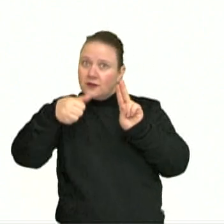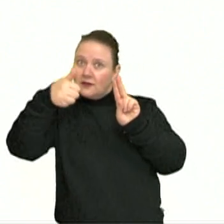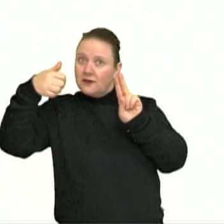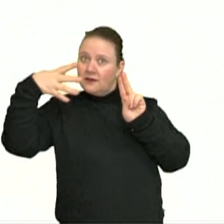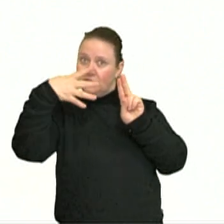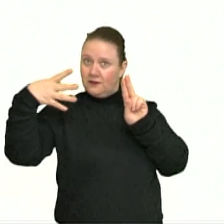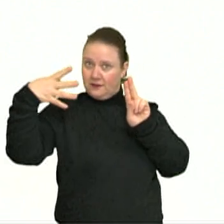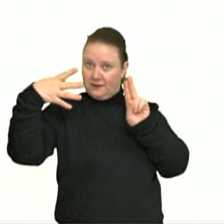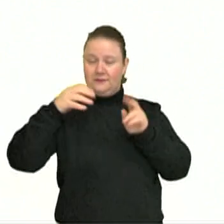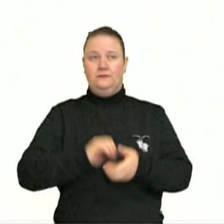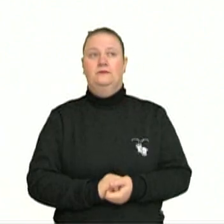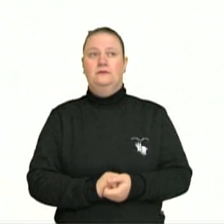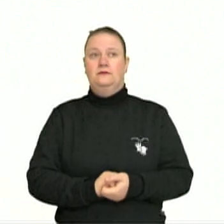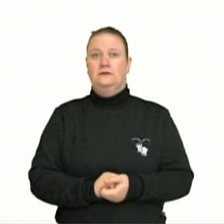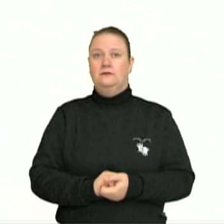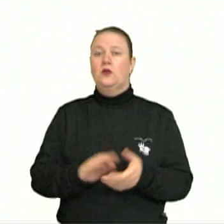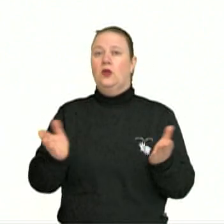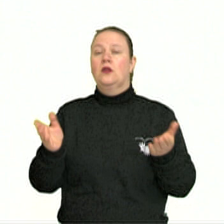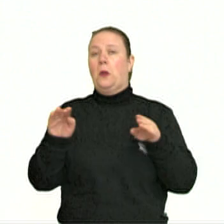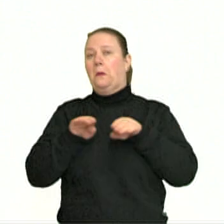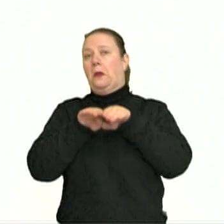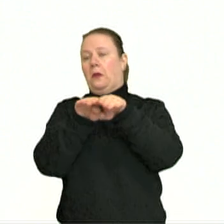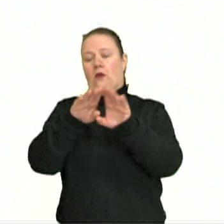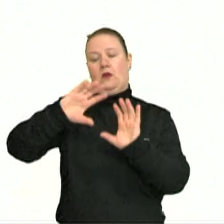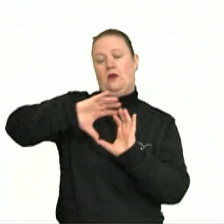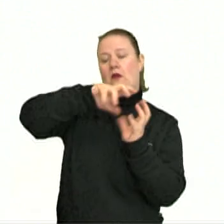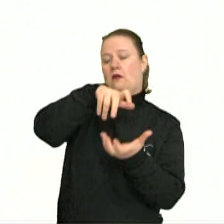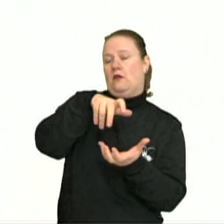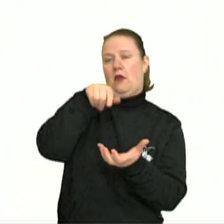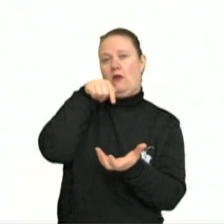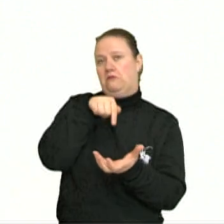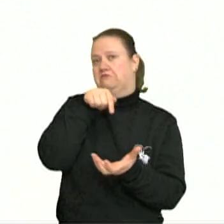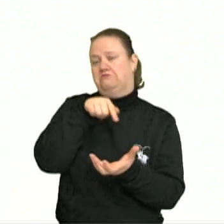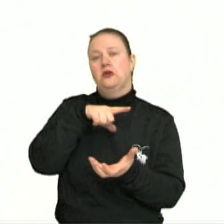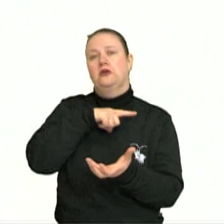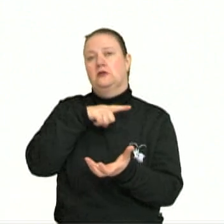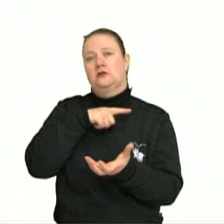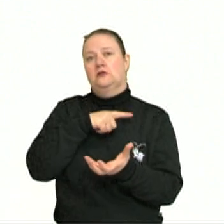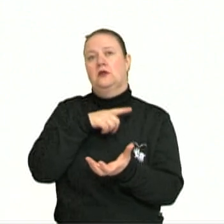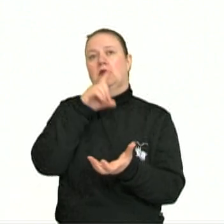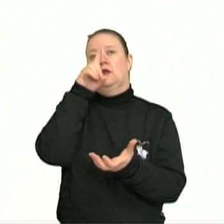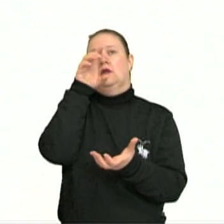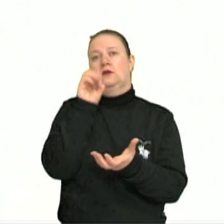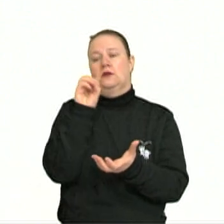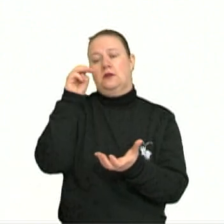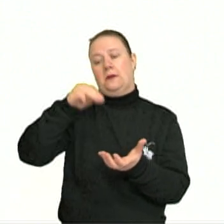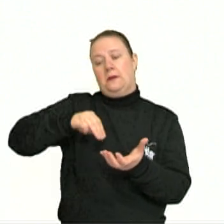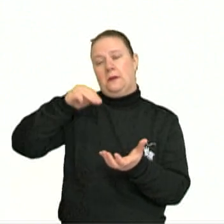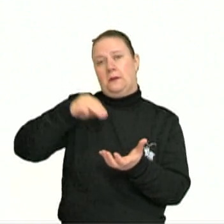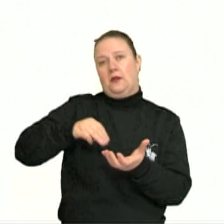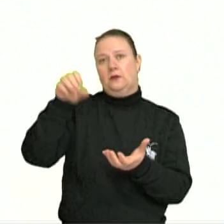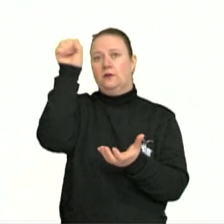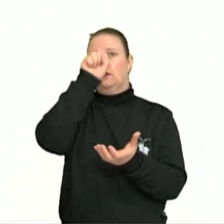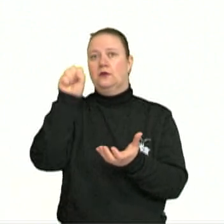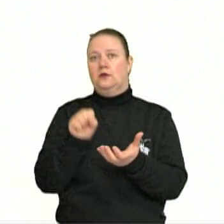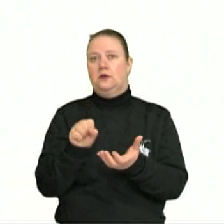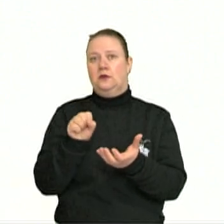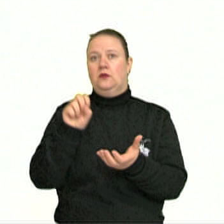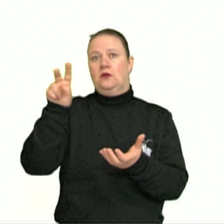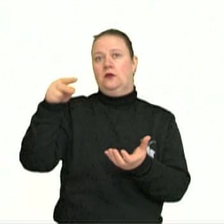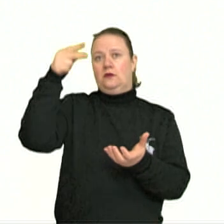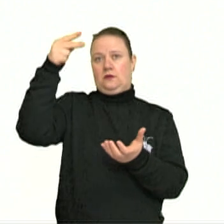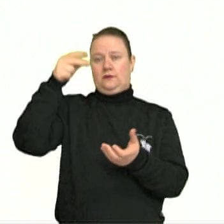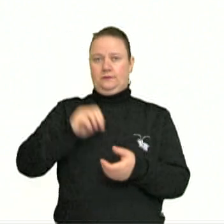um padrão na aceleração da gravidade, né, um valor de aproximadamente igual a 10 metros por segundo ao quadrado. Então, são valores que a gente chama isso